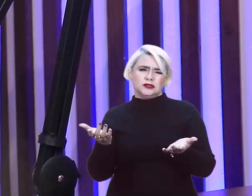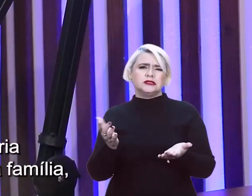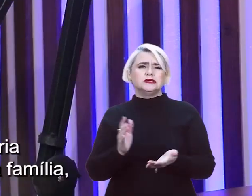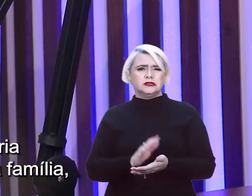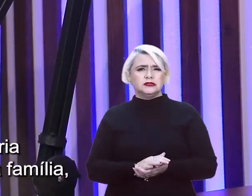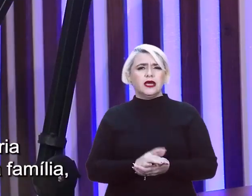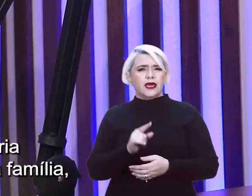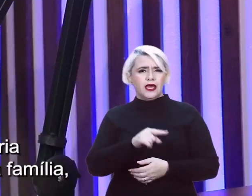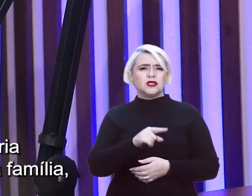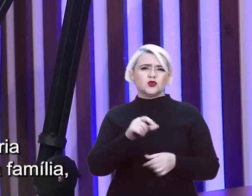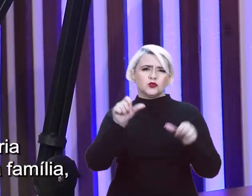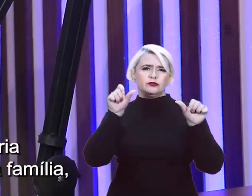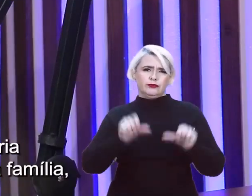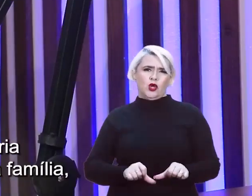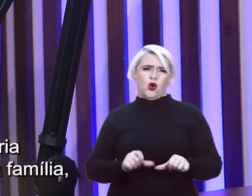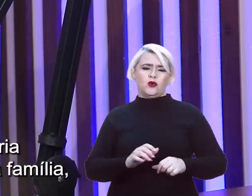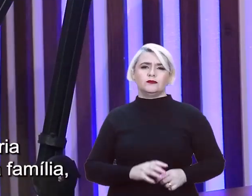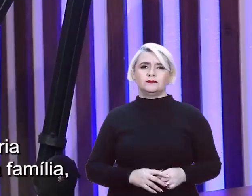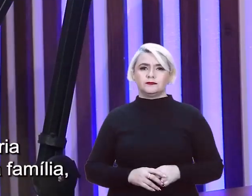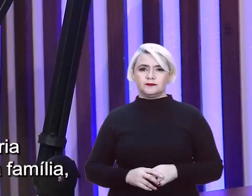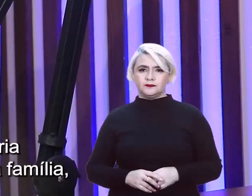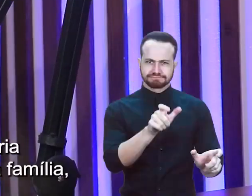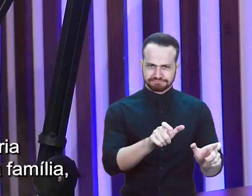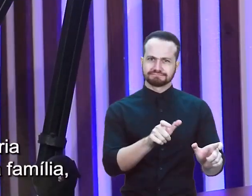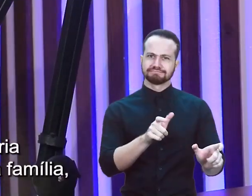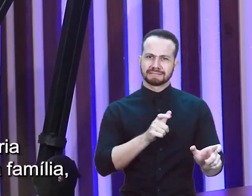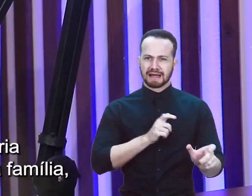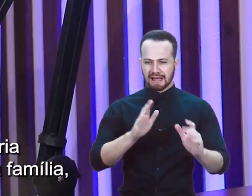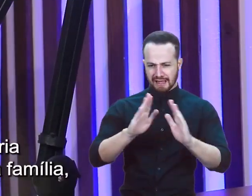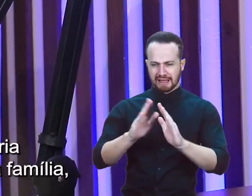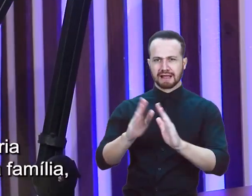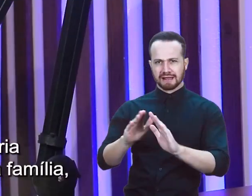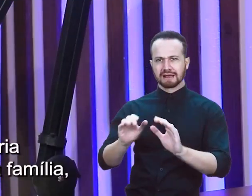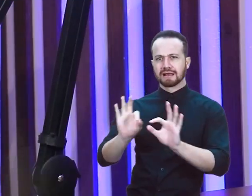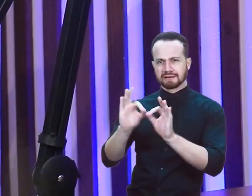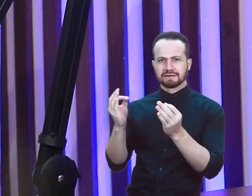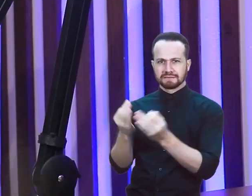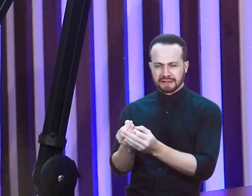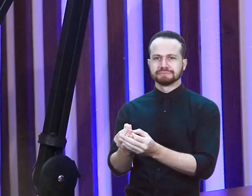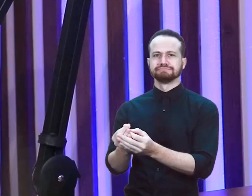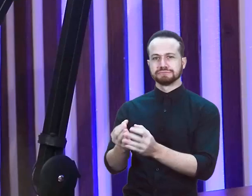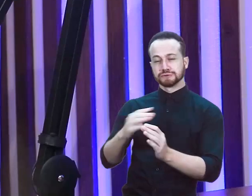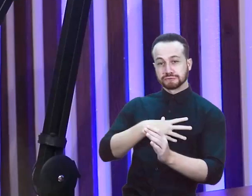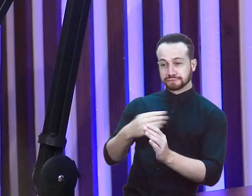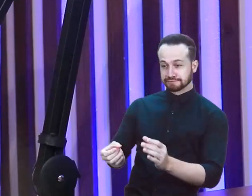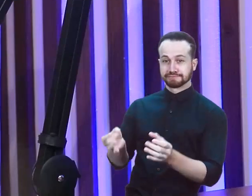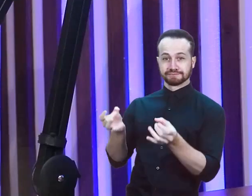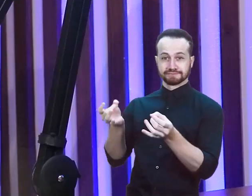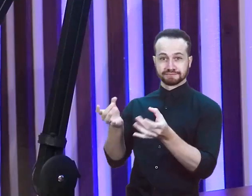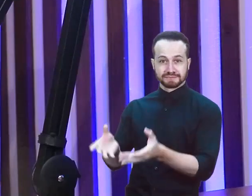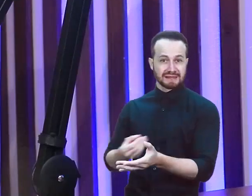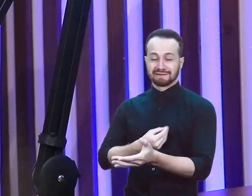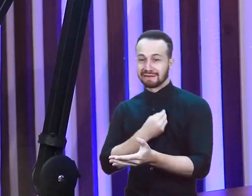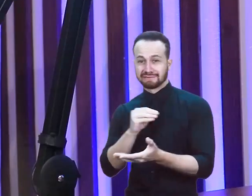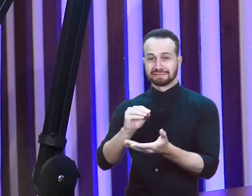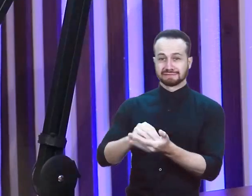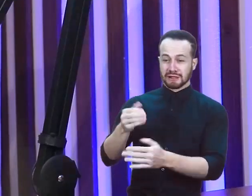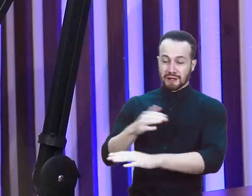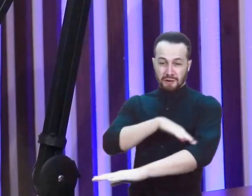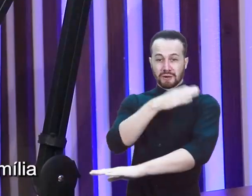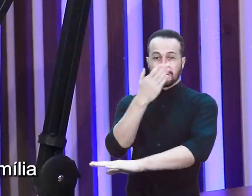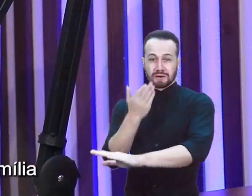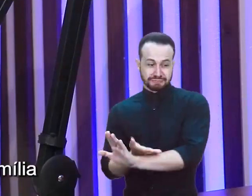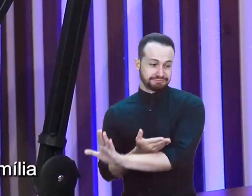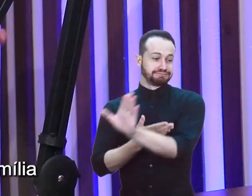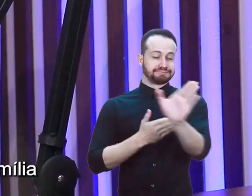Quer dizer, você vai perceber que a maioria das pessoas deixam sua casa, sua família, seus filhos, ele não tem convívio, às vezes o dia